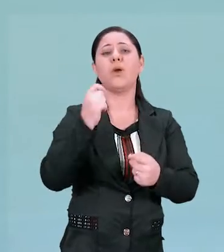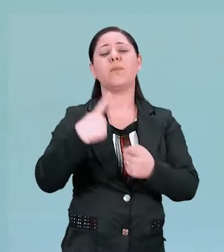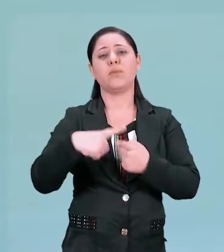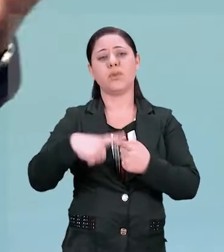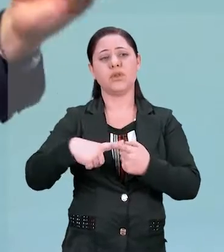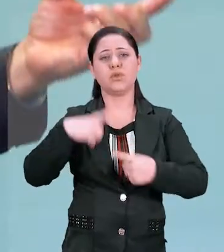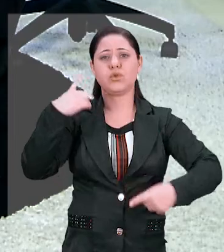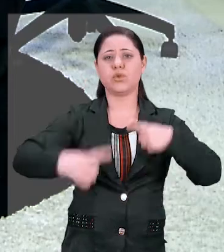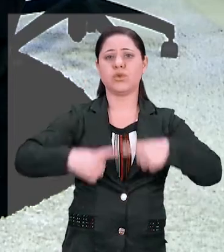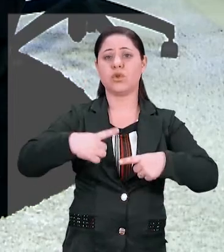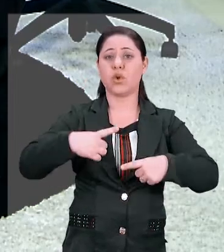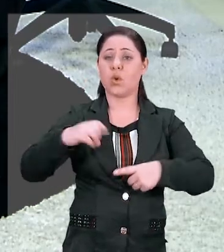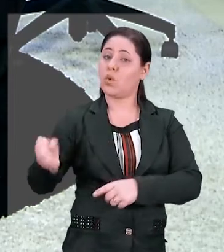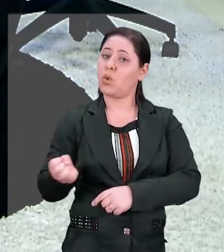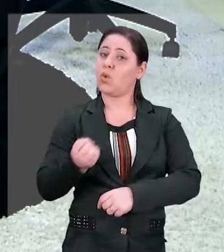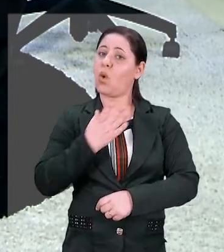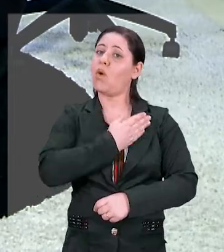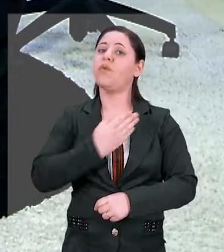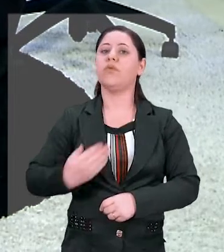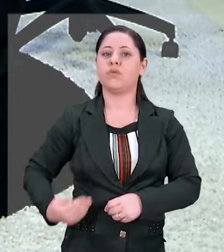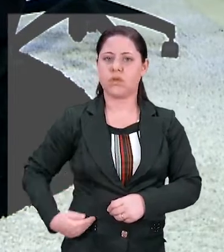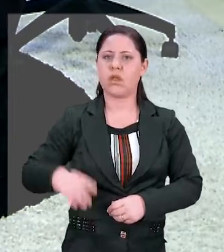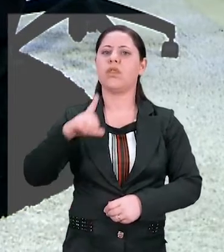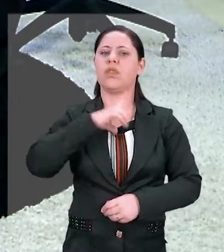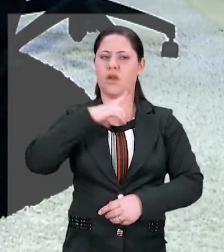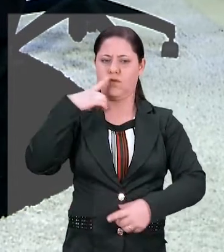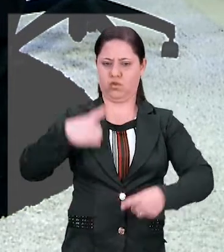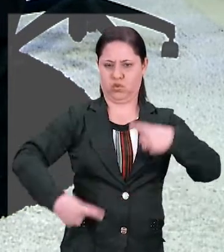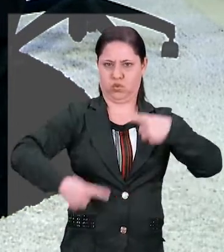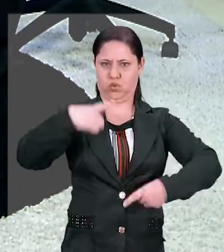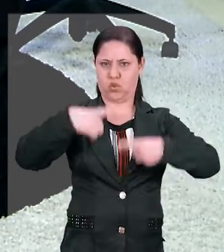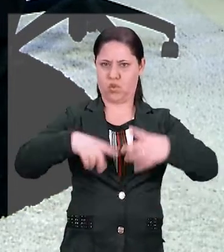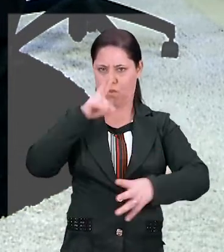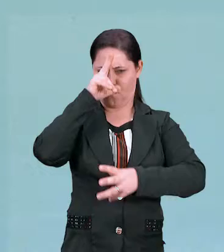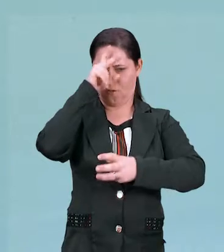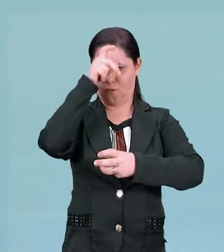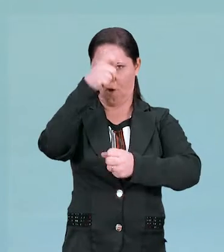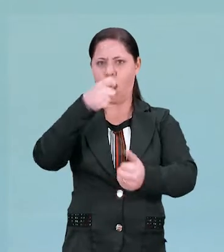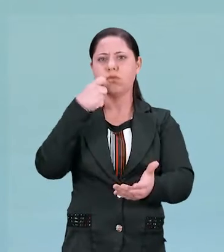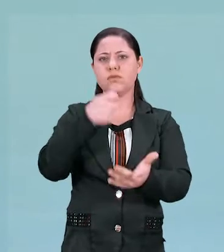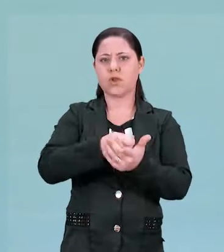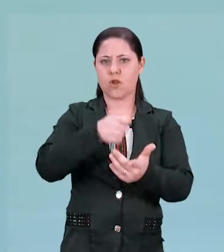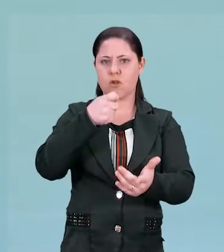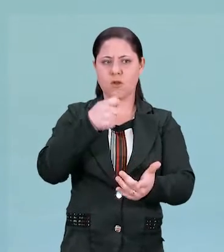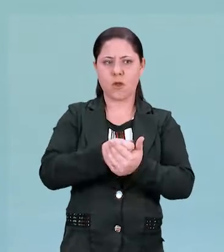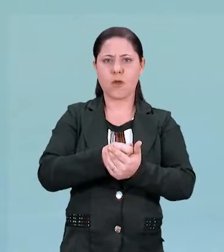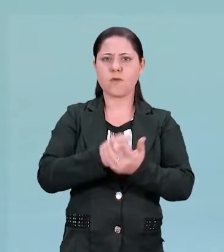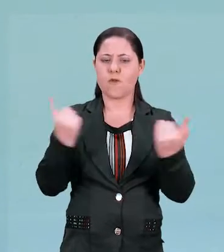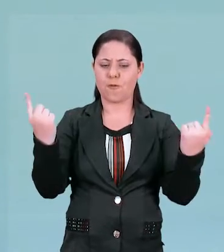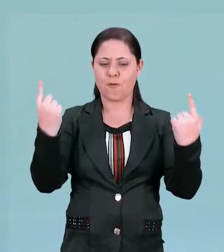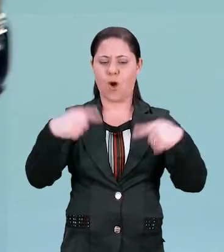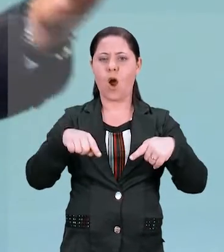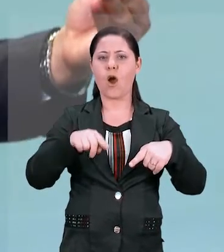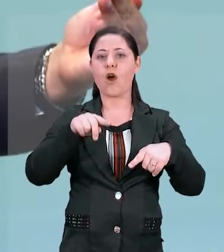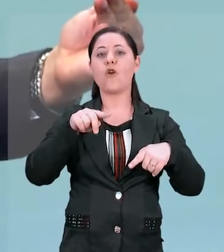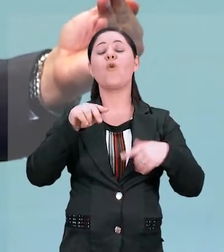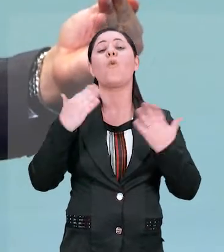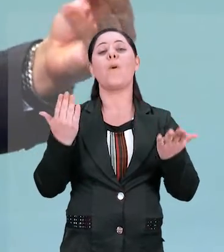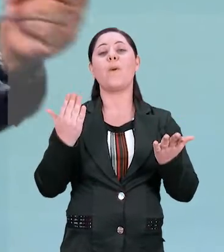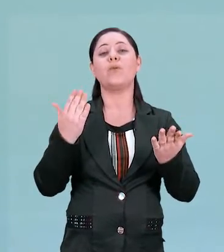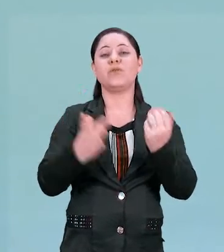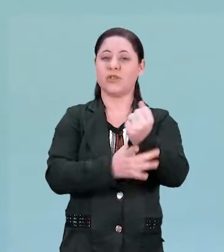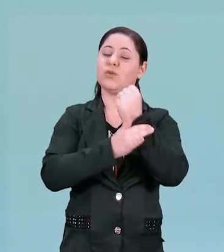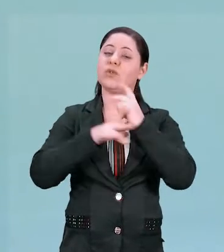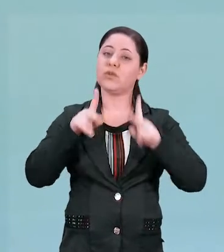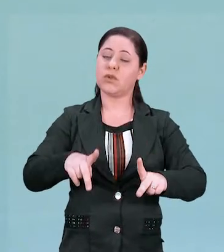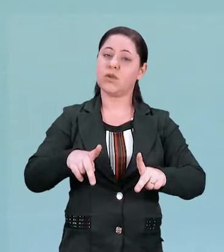para que, no novo governo, que teve um discurso muito forte e eloquente voltado para a segurança pública, possa